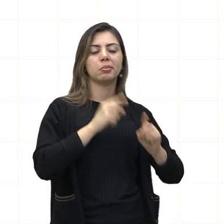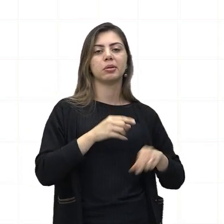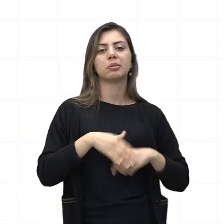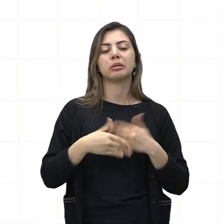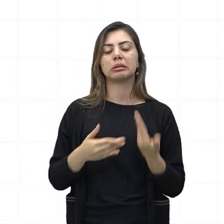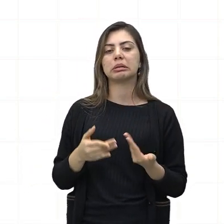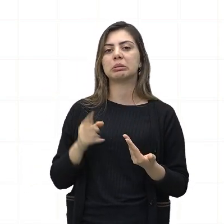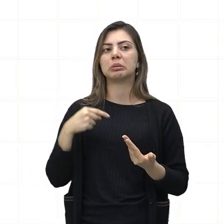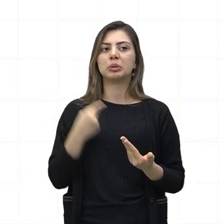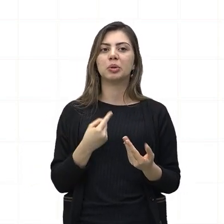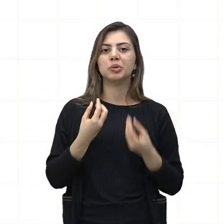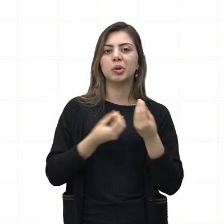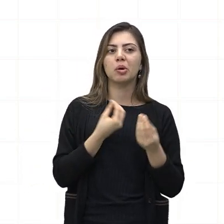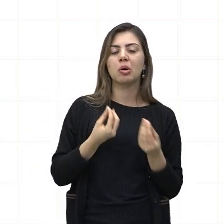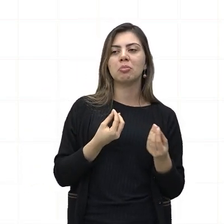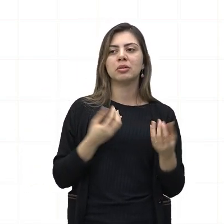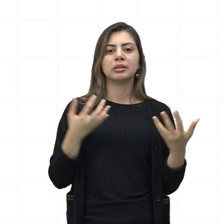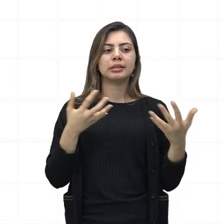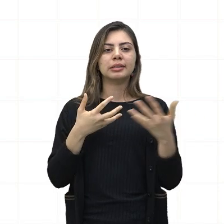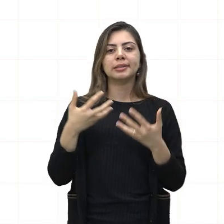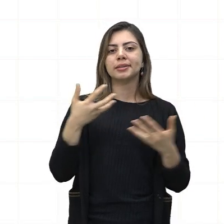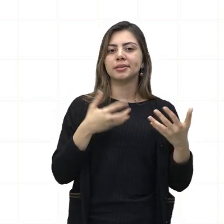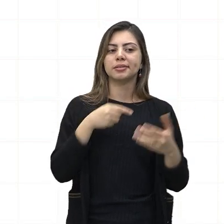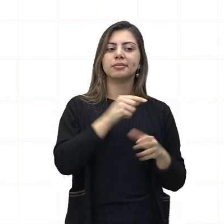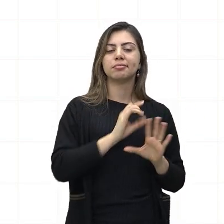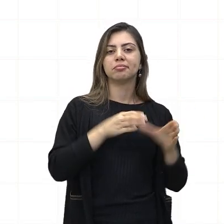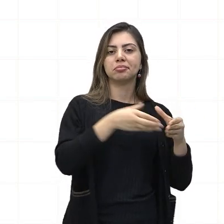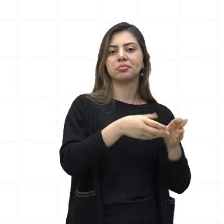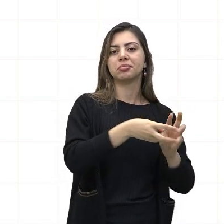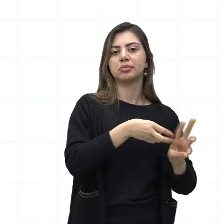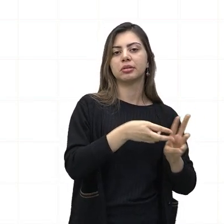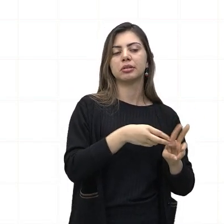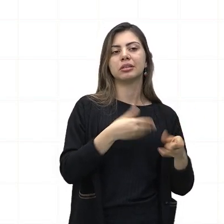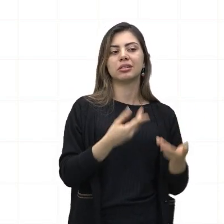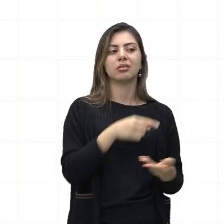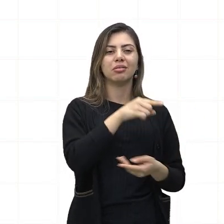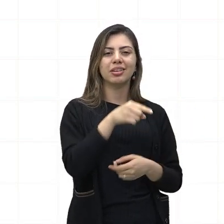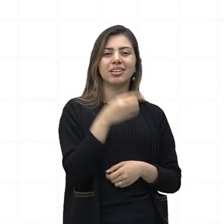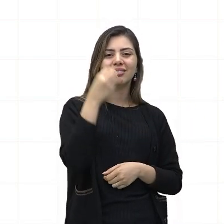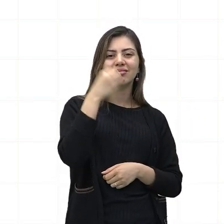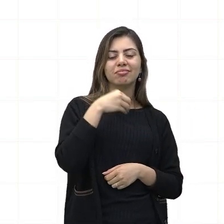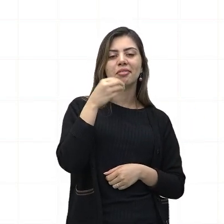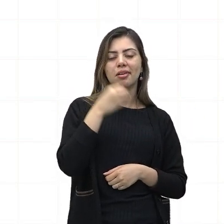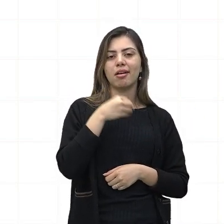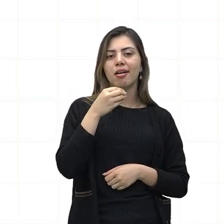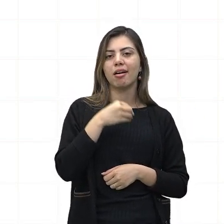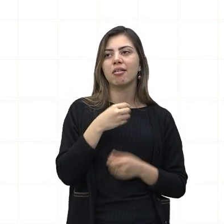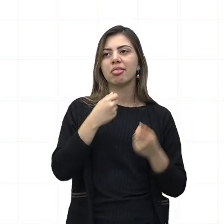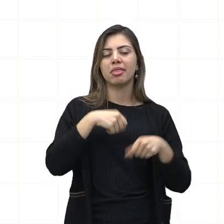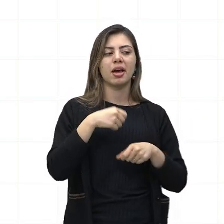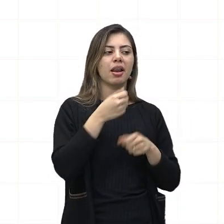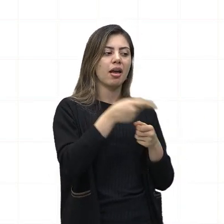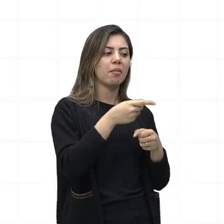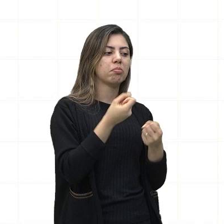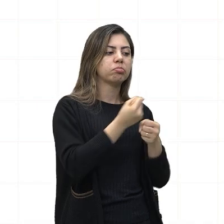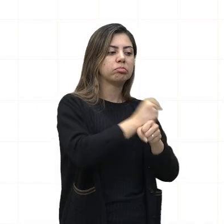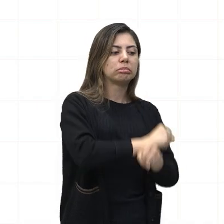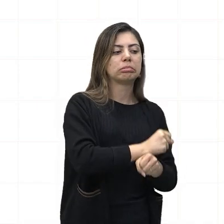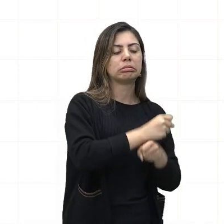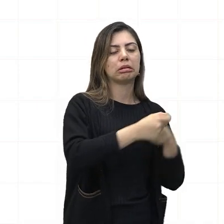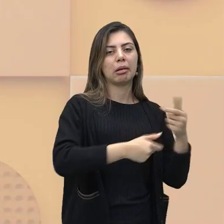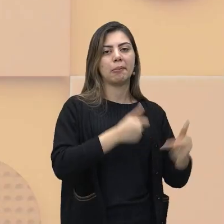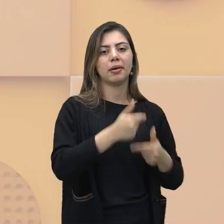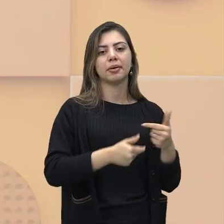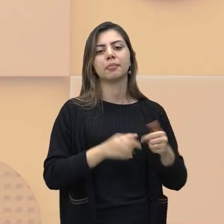de incerteza e fragilidade para os indígenas, intensificando sua vulnerabilidade à exploração colonial. E no